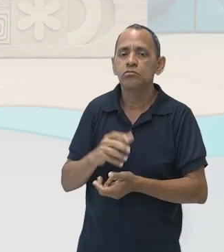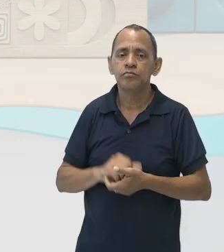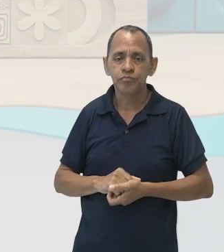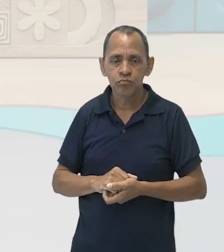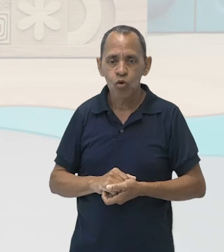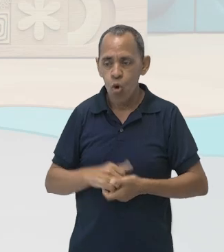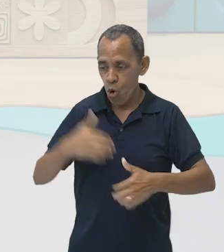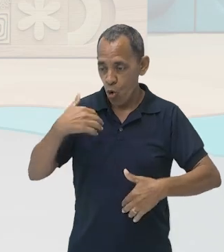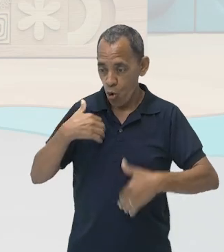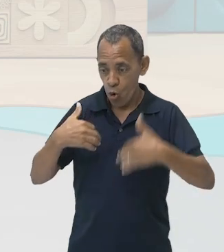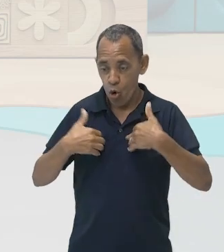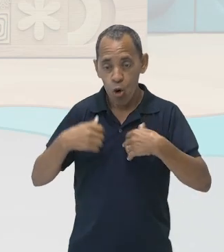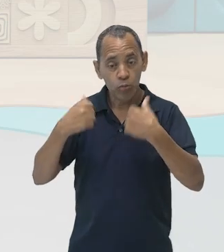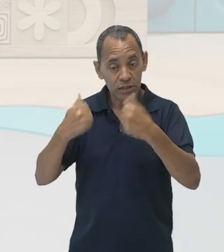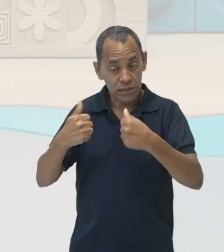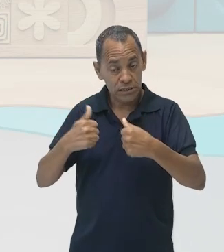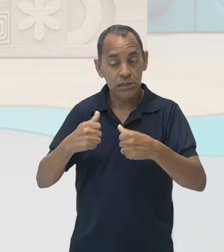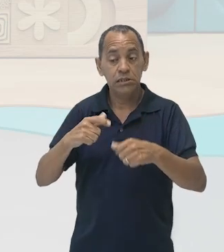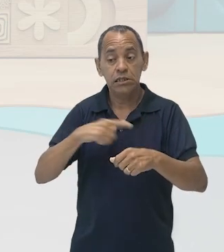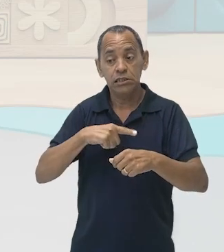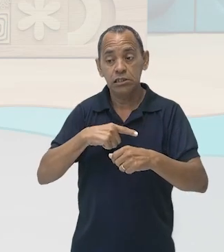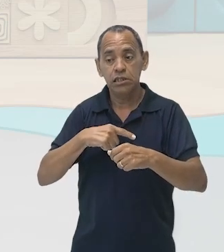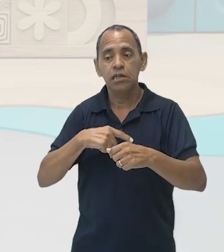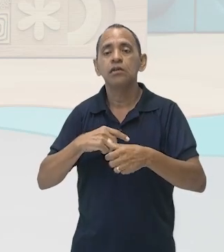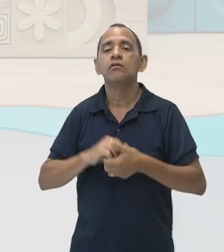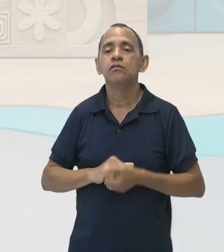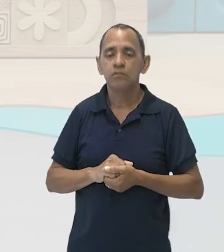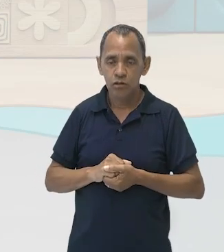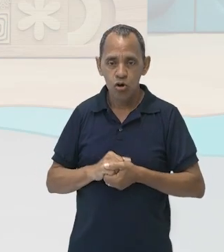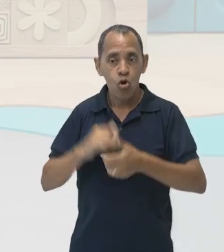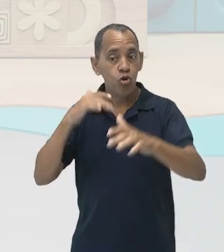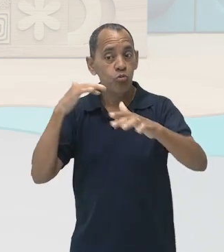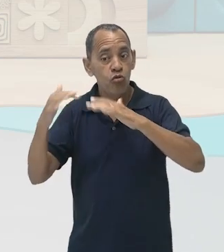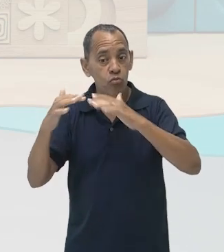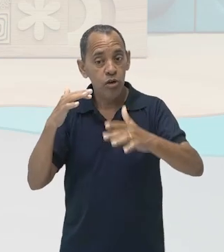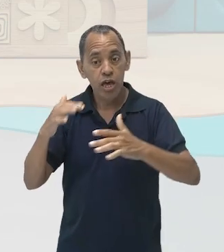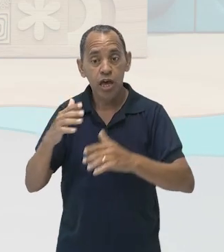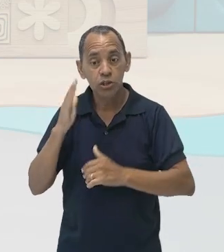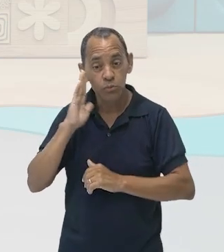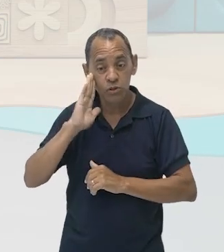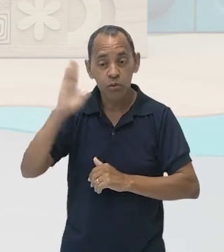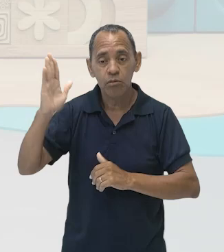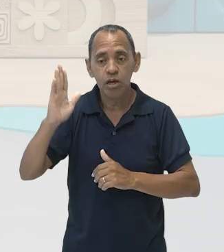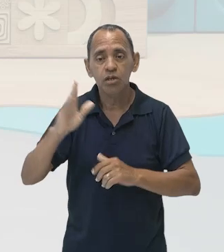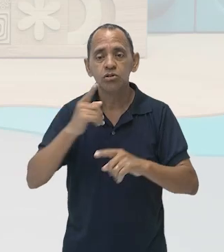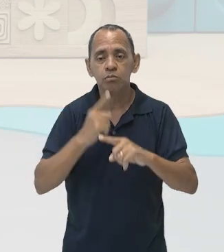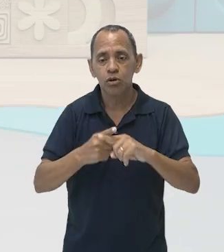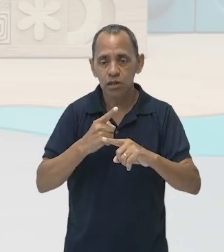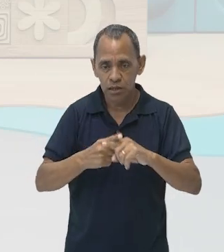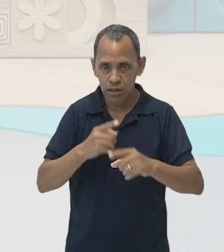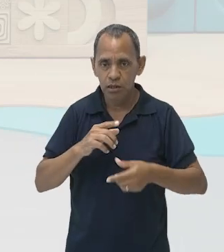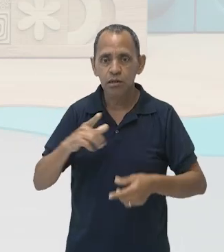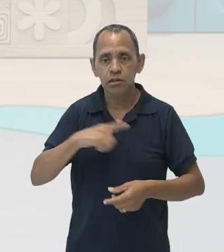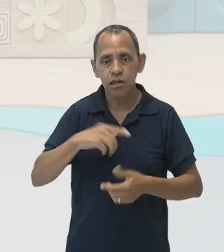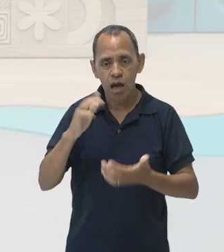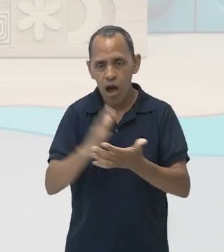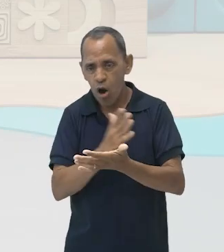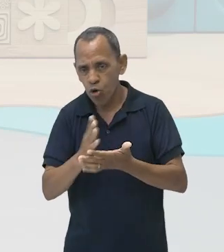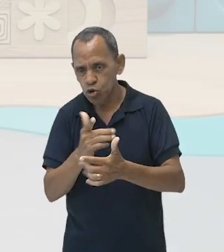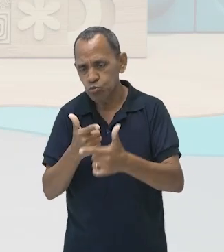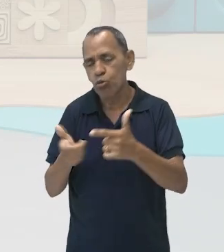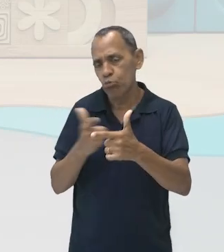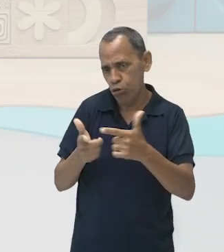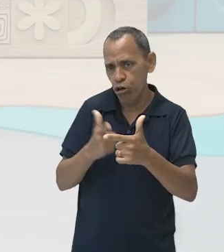movimentos. E isso acaba trazendo transtornos para a saúde dela, como a saúde alimentar, dentre outros. Tá